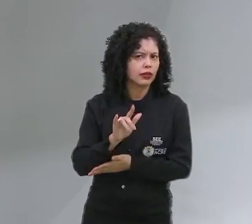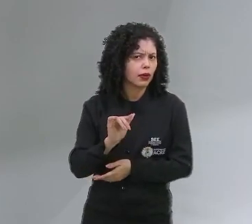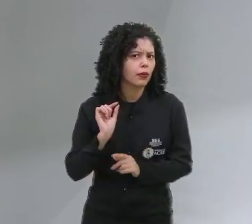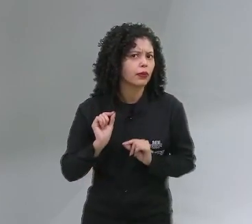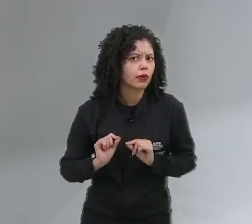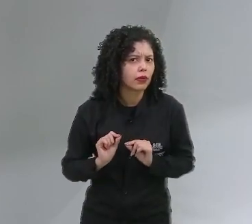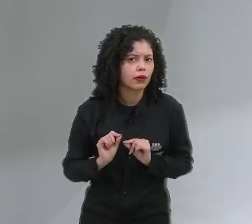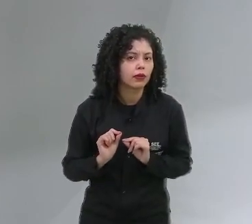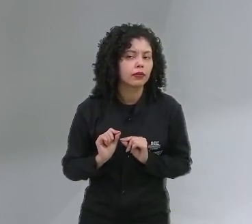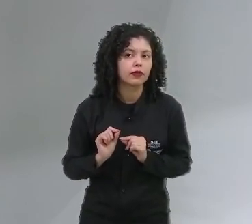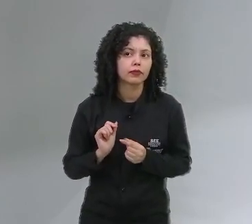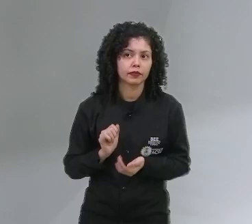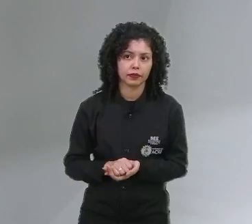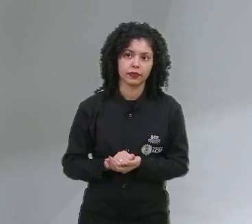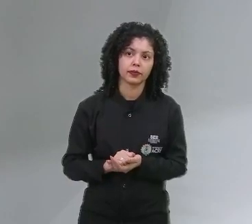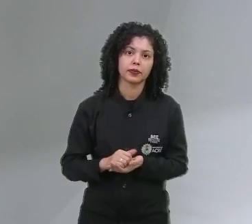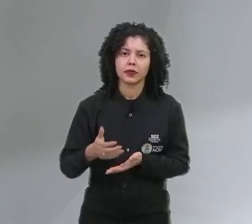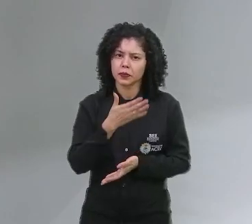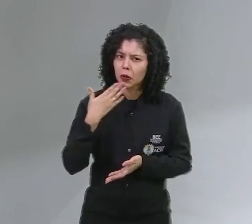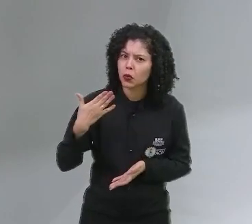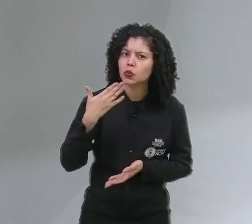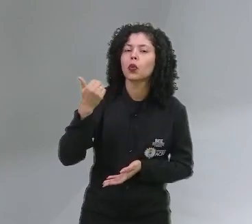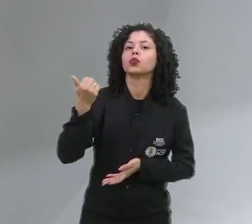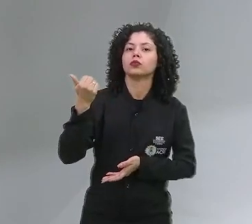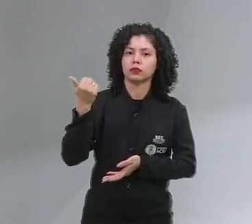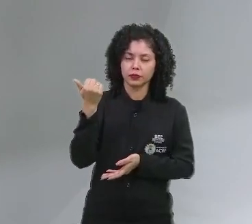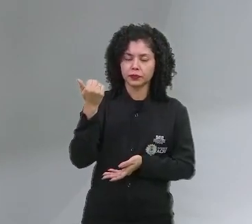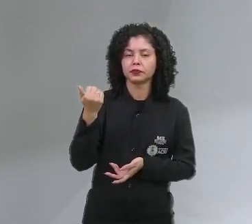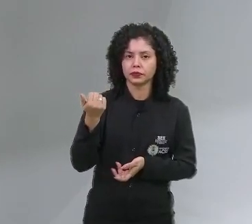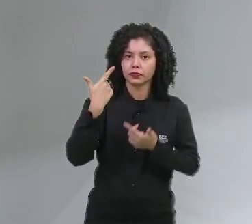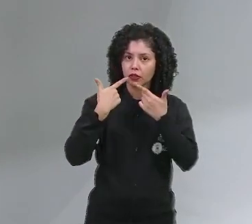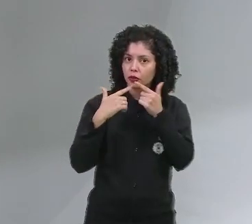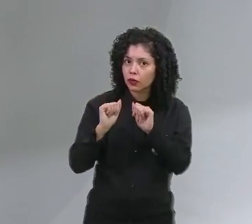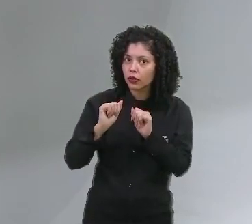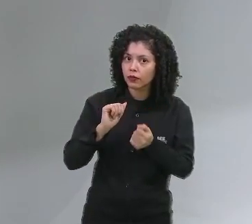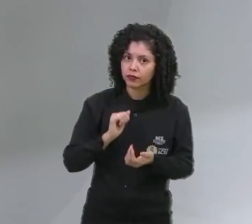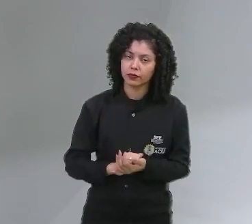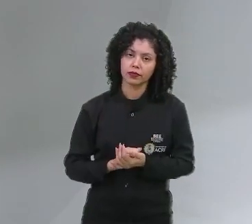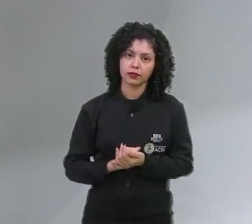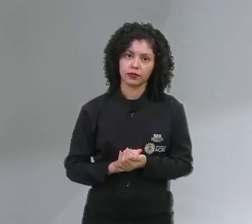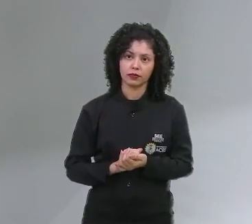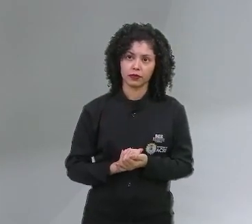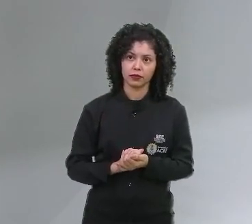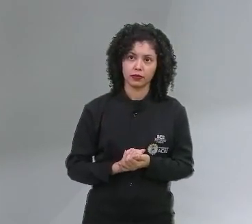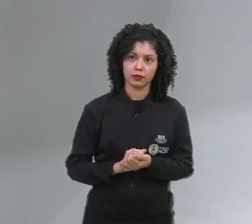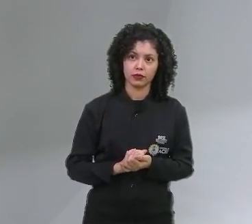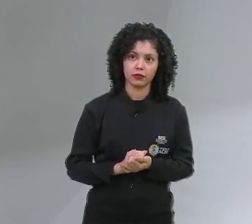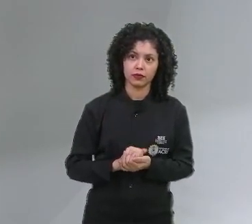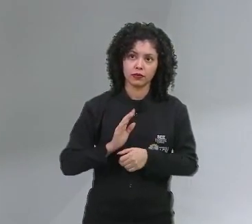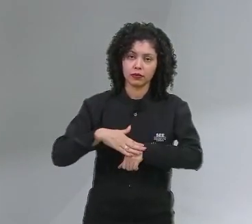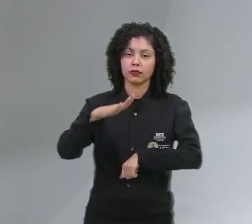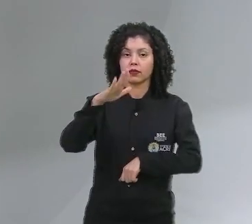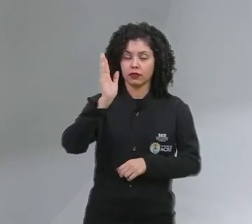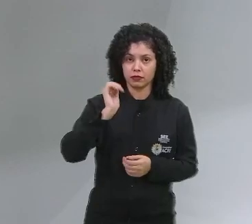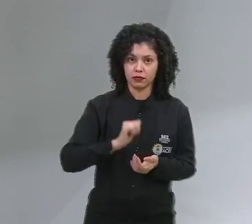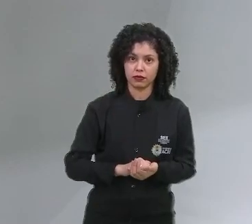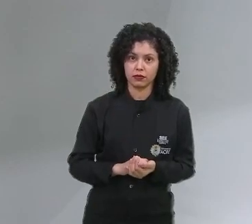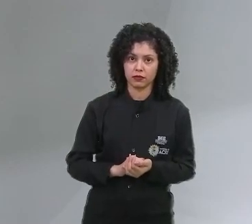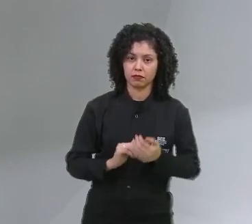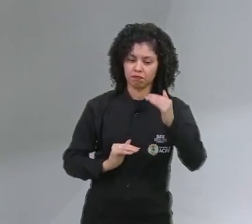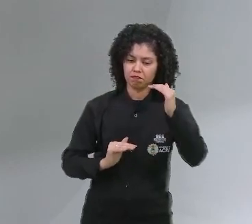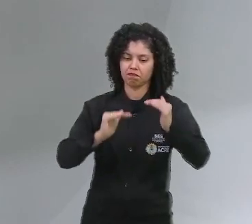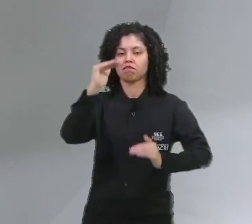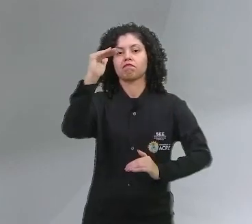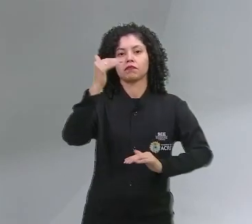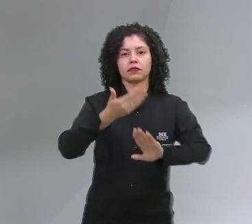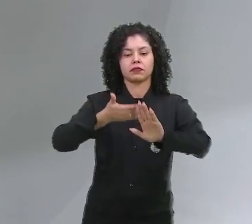é que o aprimoramento dessa linguagem, o aprimoramento nesse mais alto nível, né?